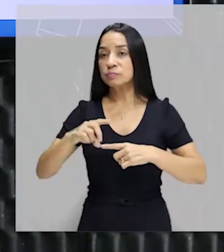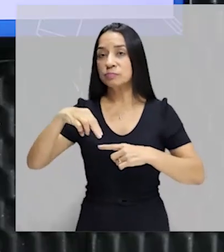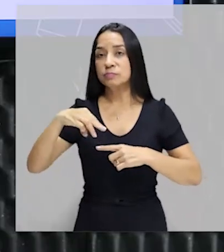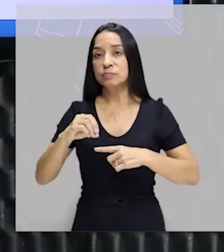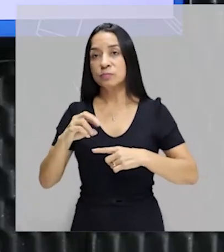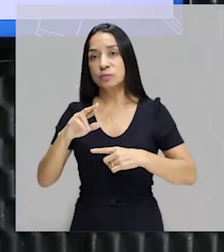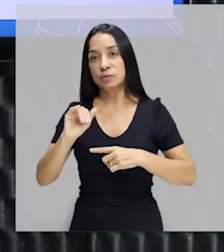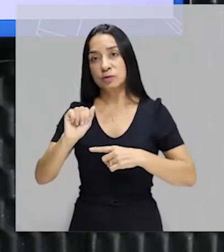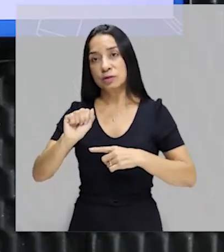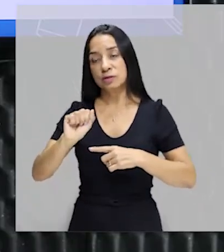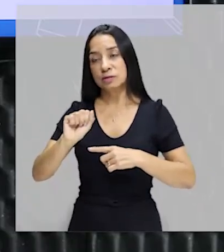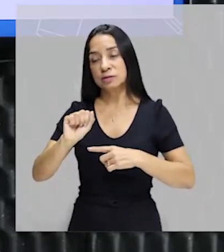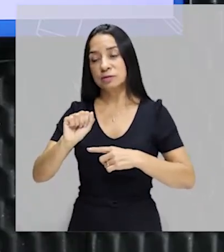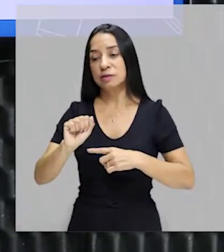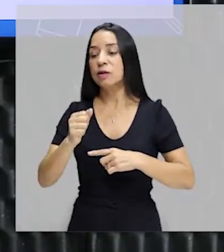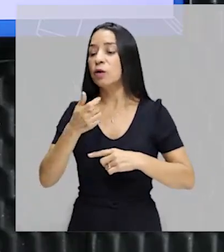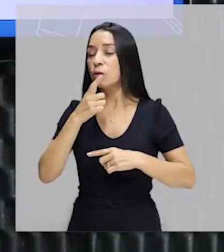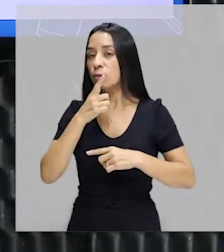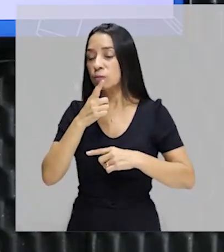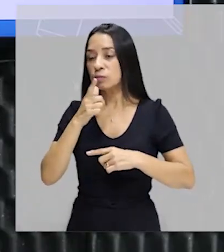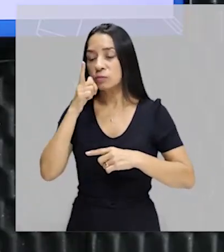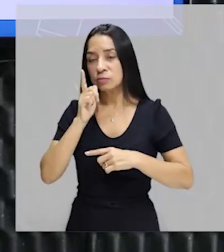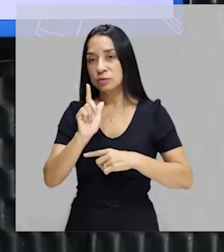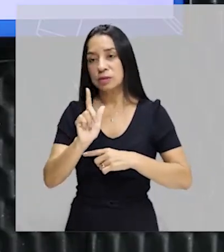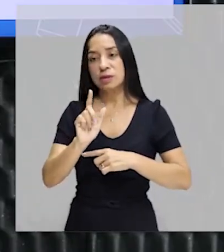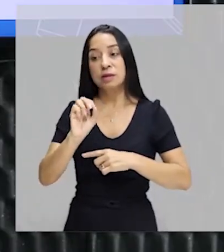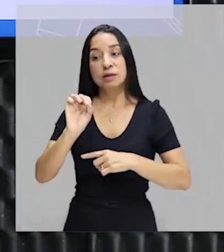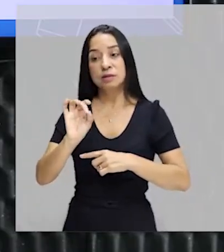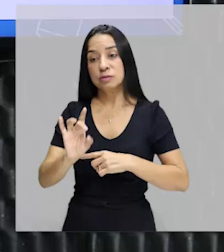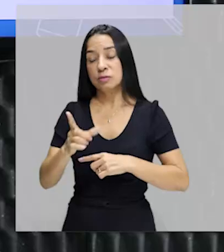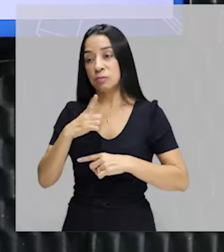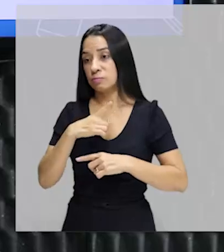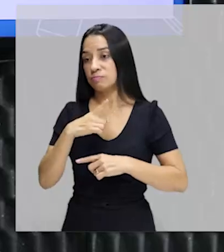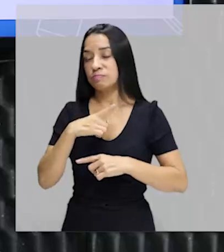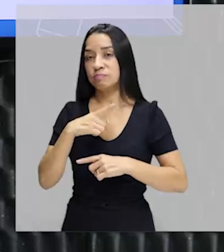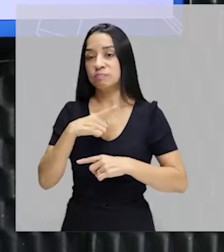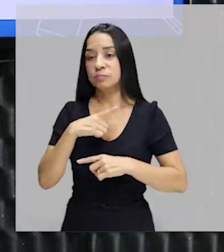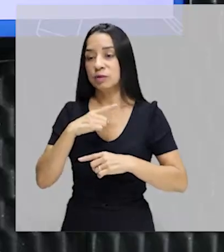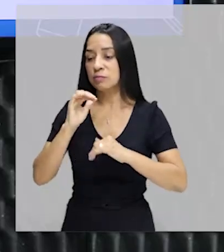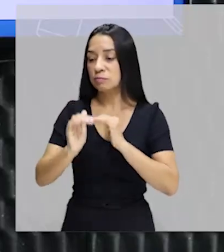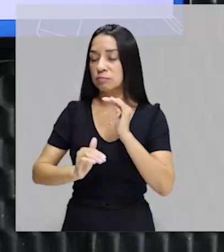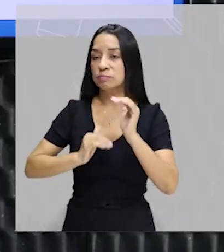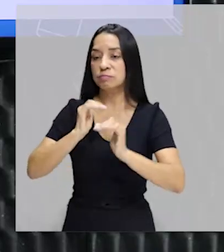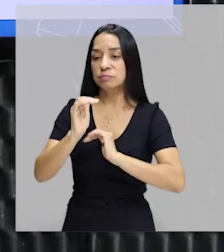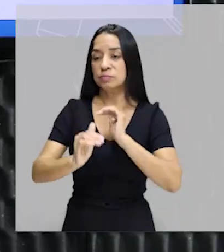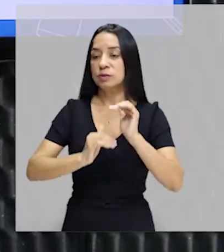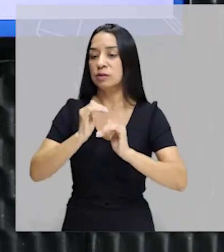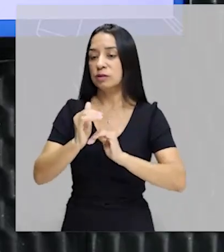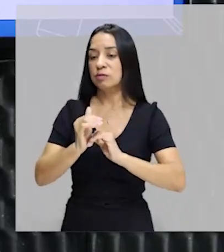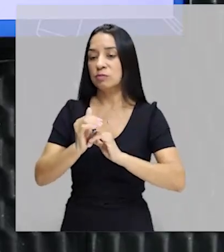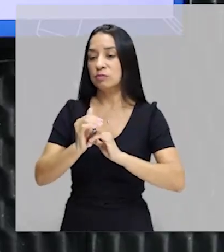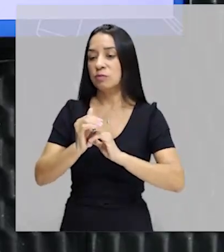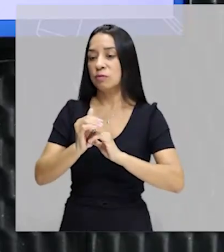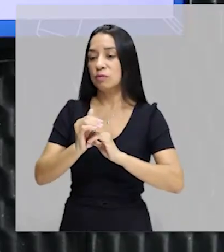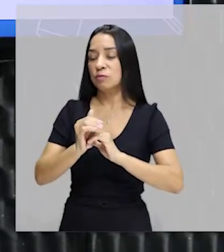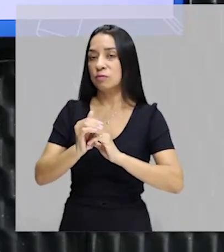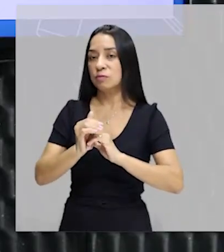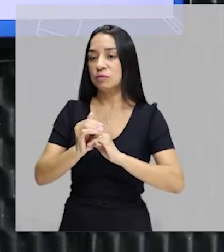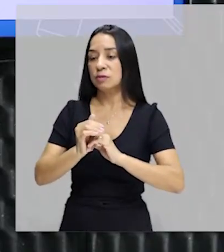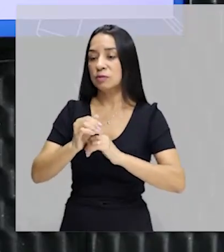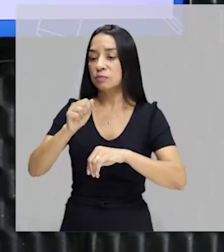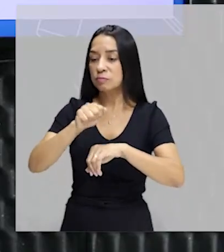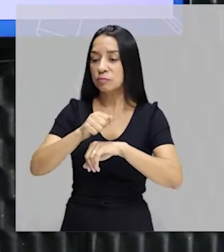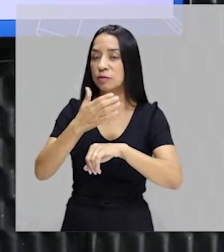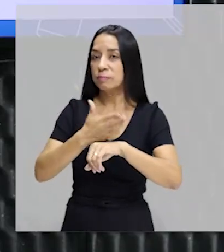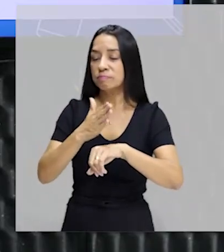que só se consegue admitir para quem desenvolve uma função econômica dentro da